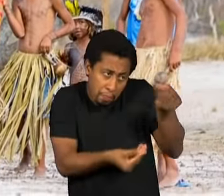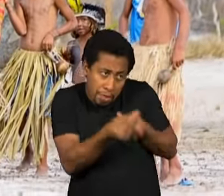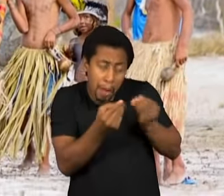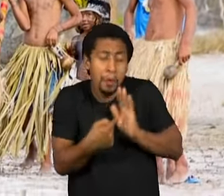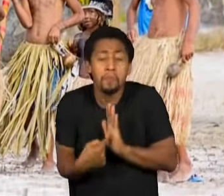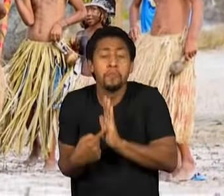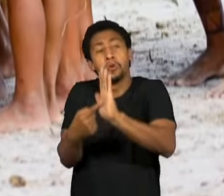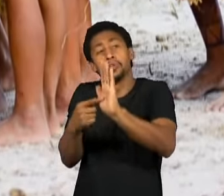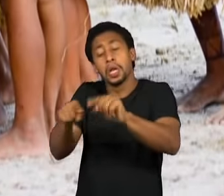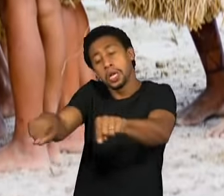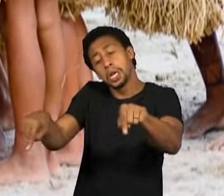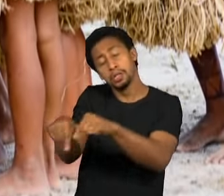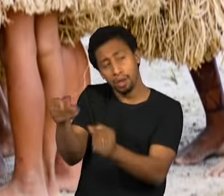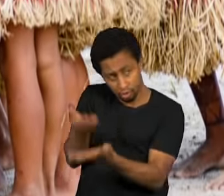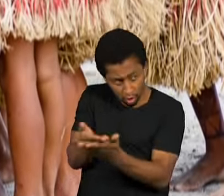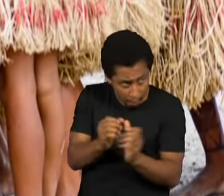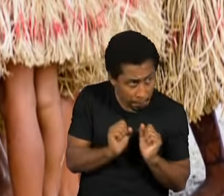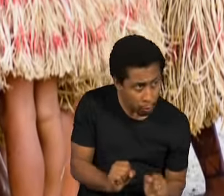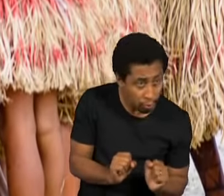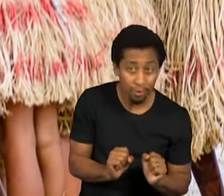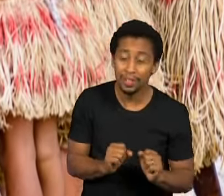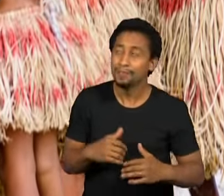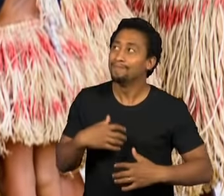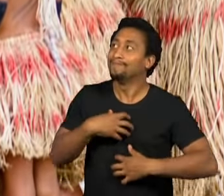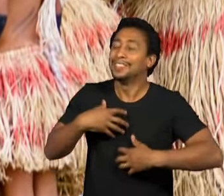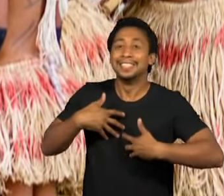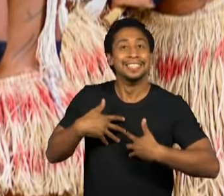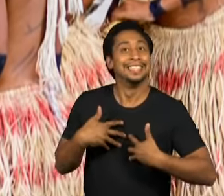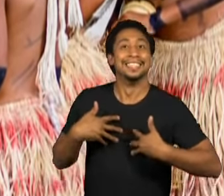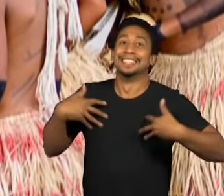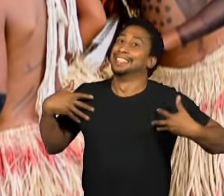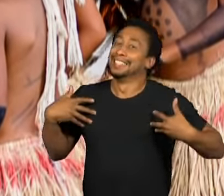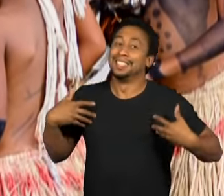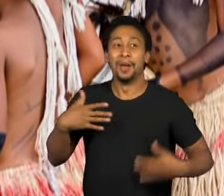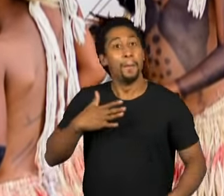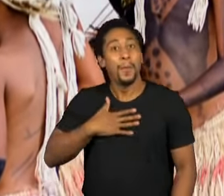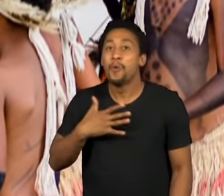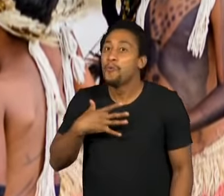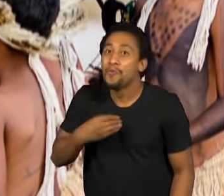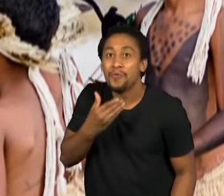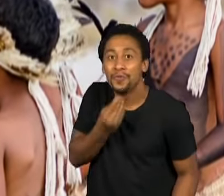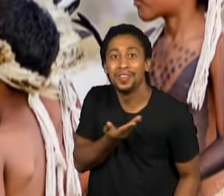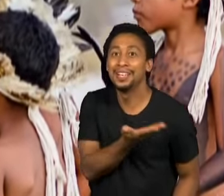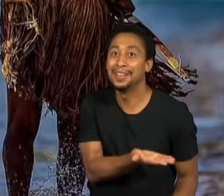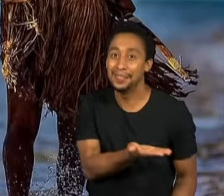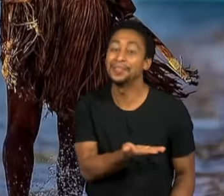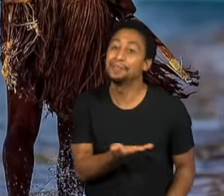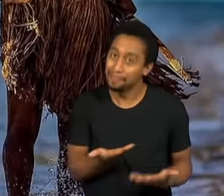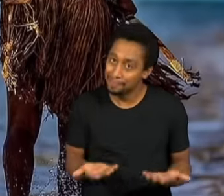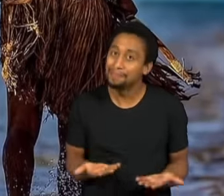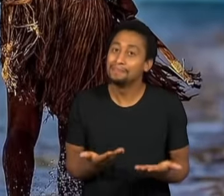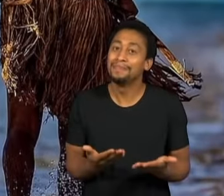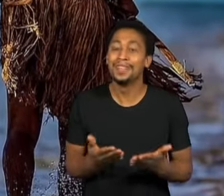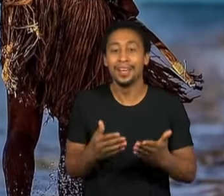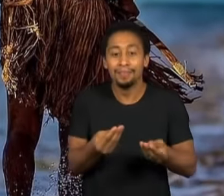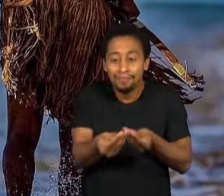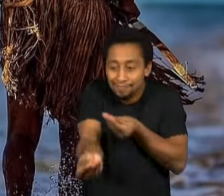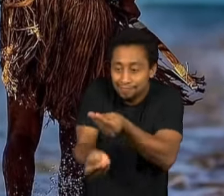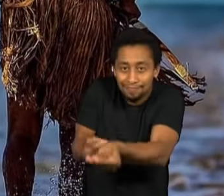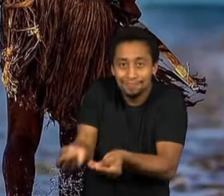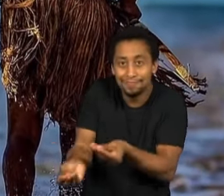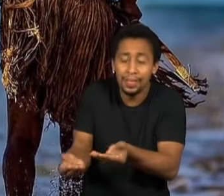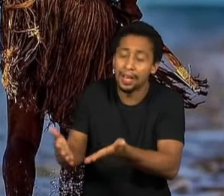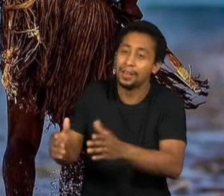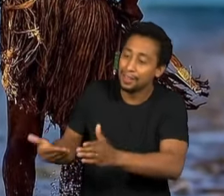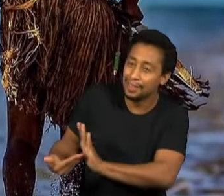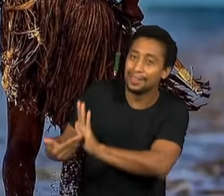esse projeto? Para mim, o meu projeto já se resumiu aí, porque o que, que eu fiz? Eu estou levando a cultura para os meus filhos e vou